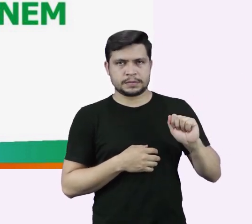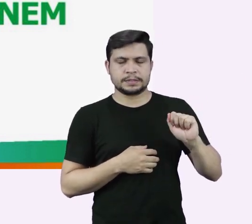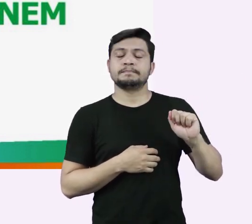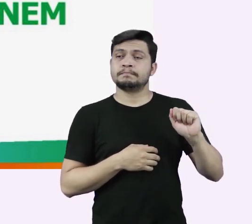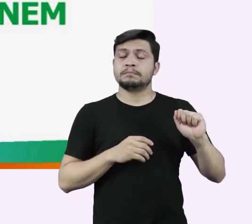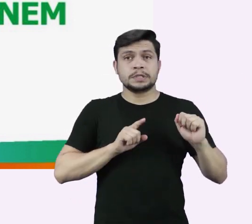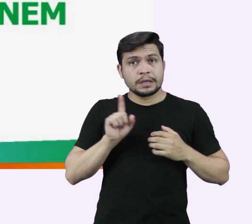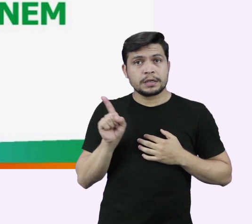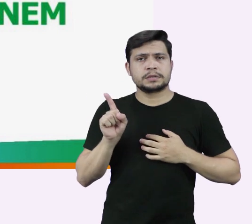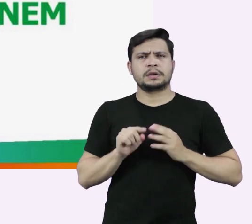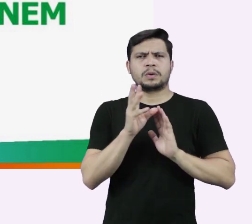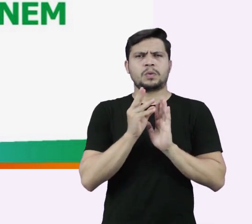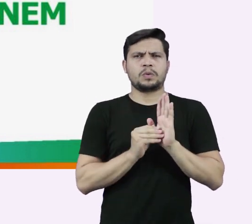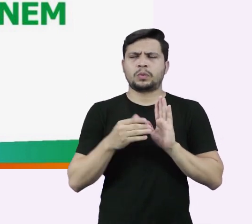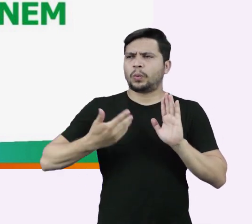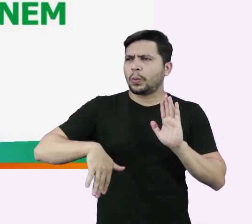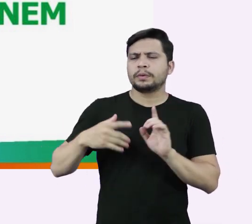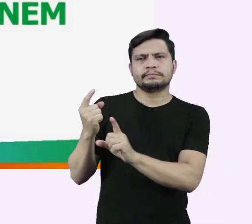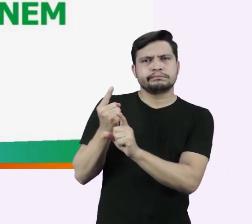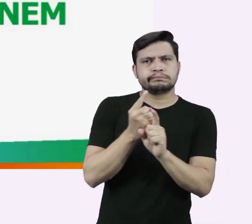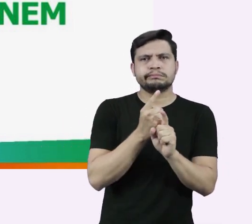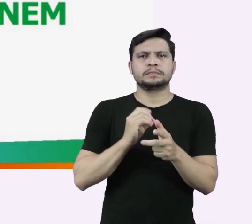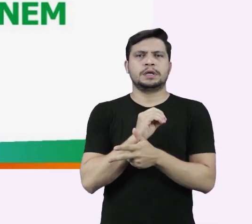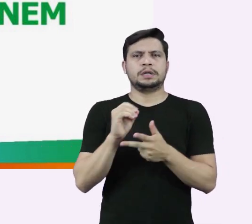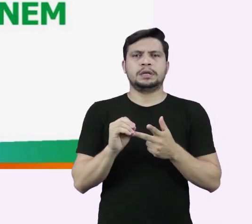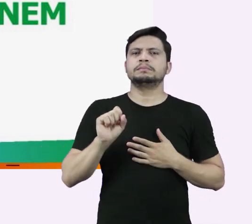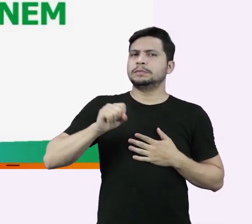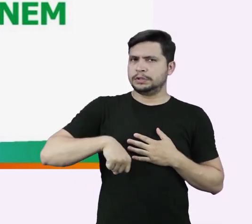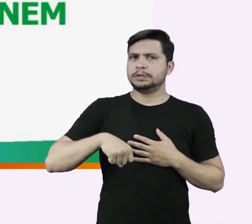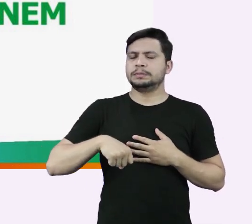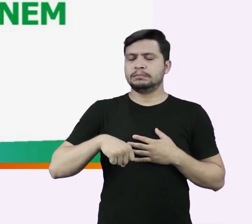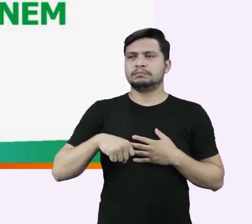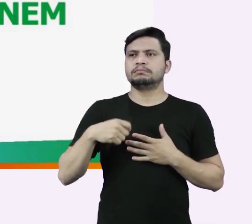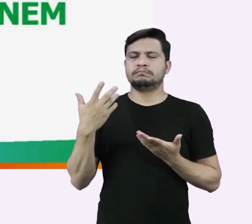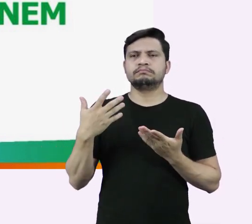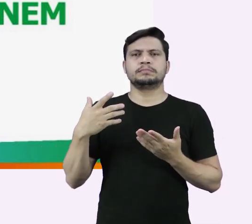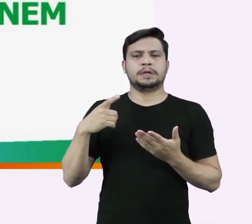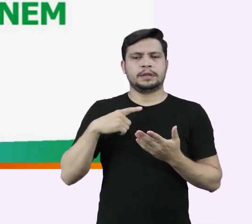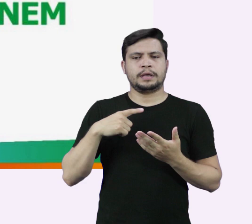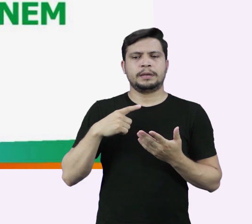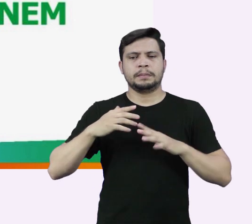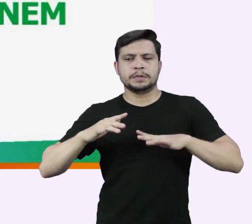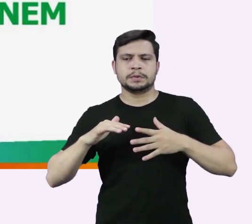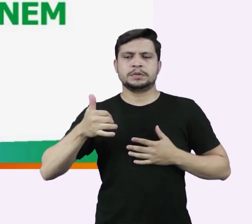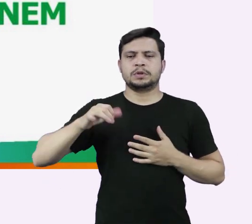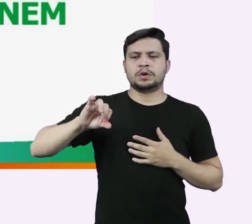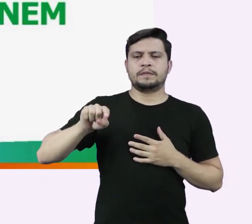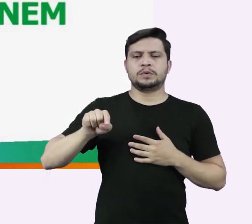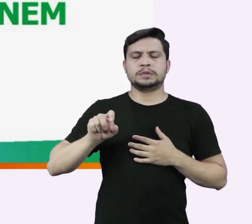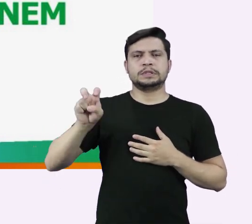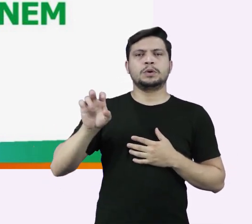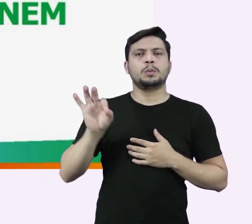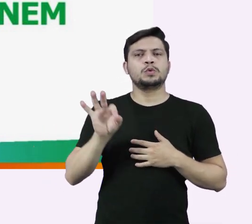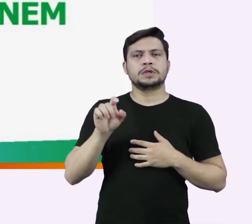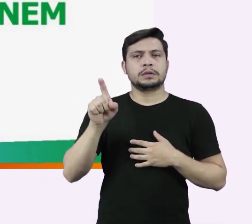no Enem. Abrange mais ou menos, desde 2006 a 2022, uma porcentagem em torno de 19,5%. Então